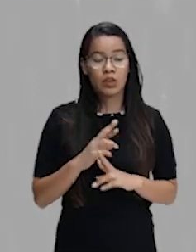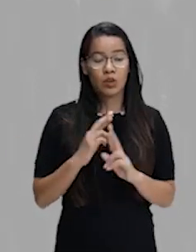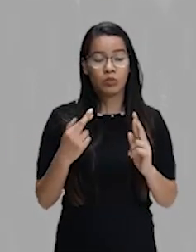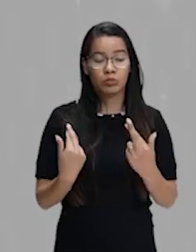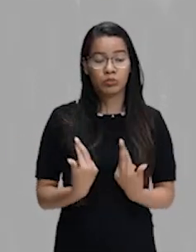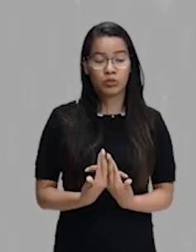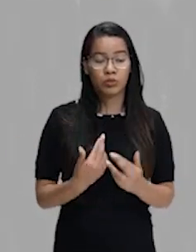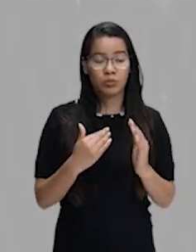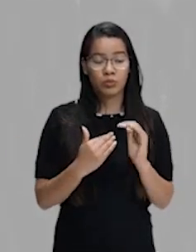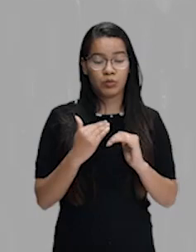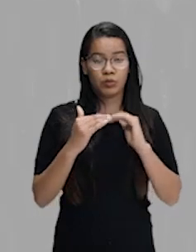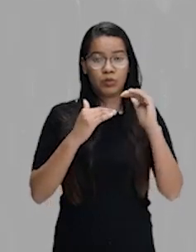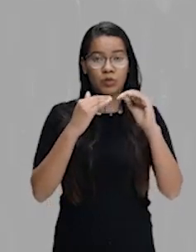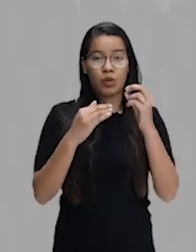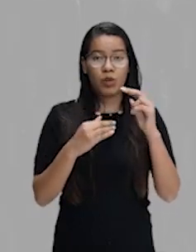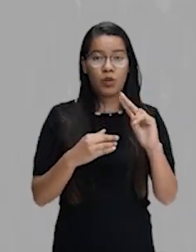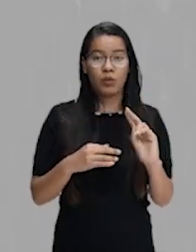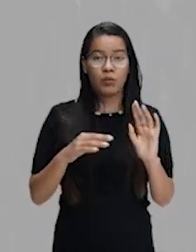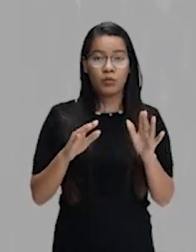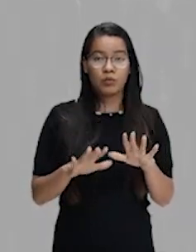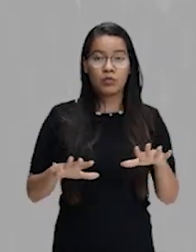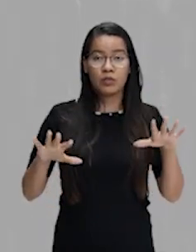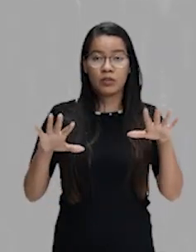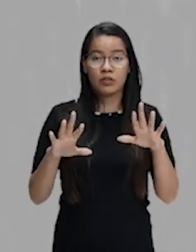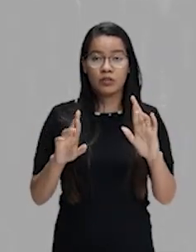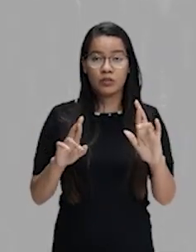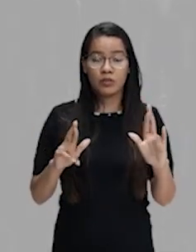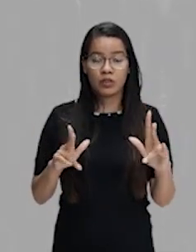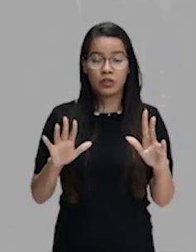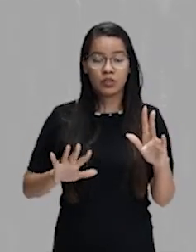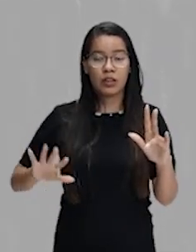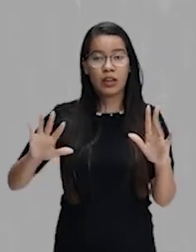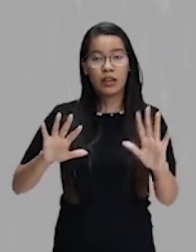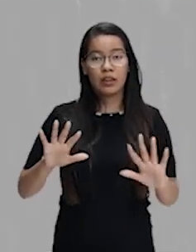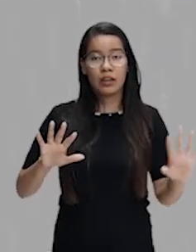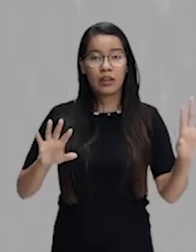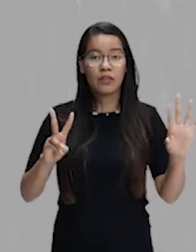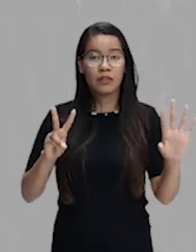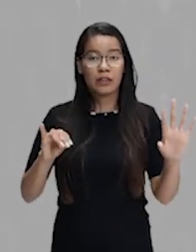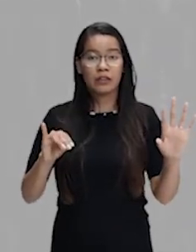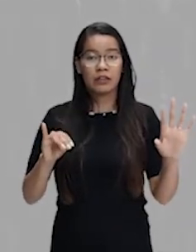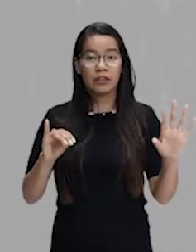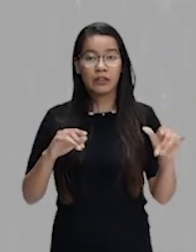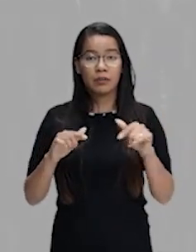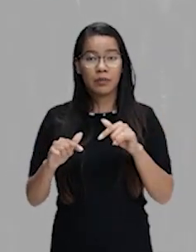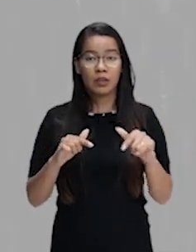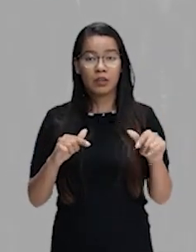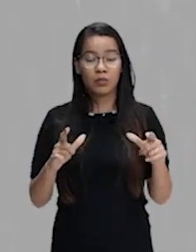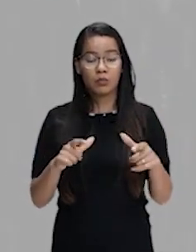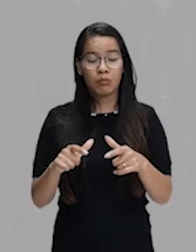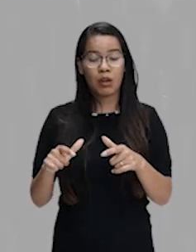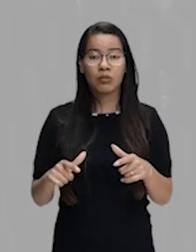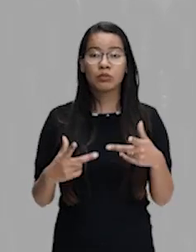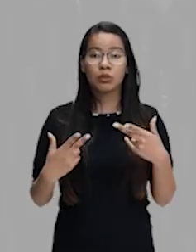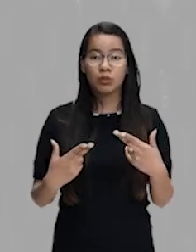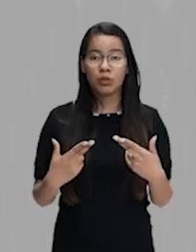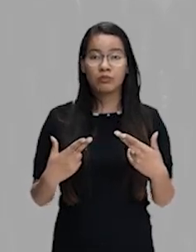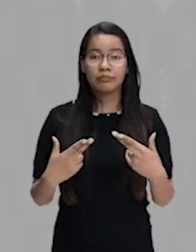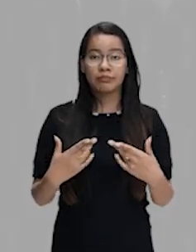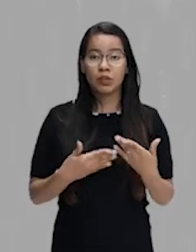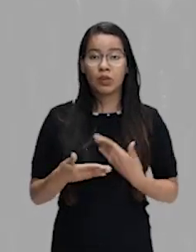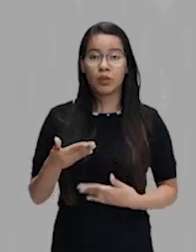de áreas diferentes que vão atuar num espaço específico, compartilhando, né, de maneira econômica, portanto,